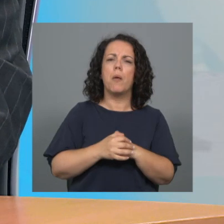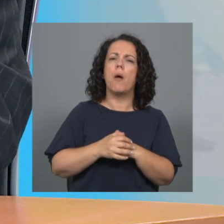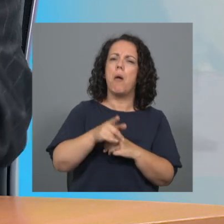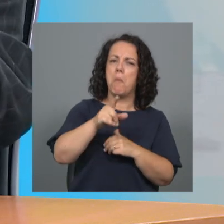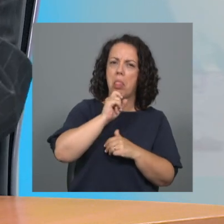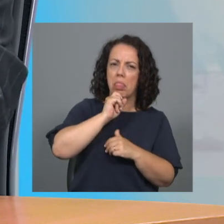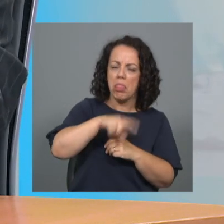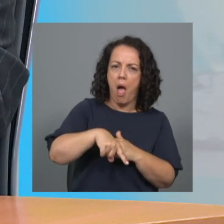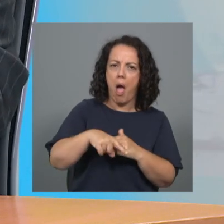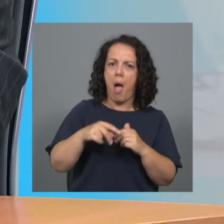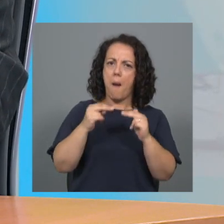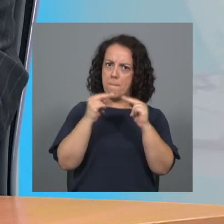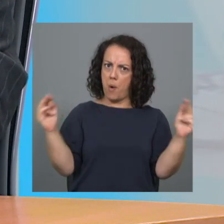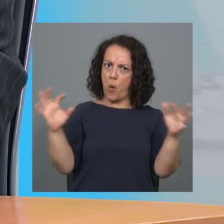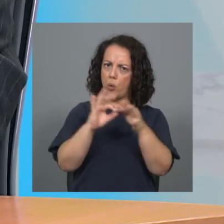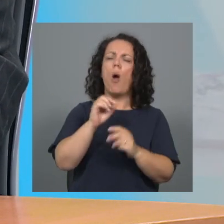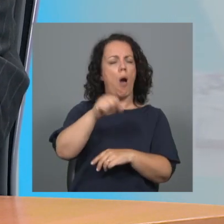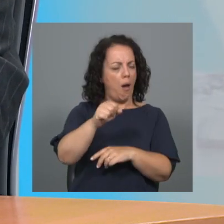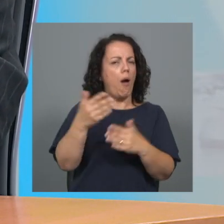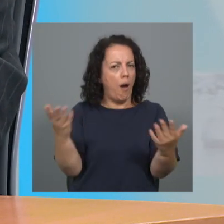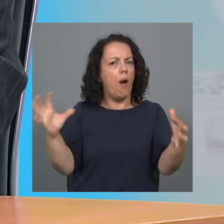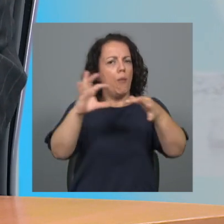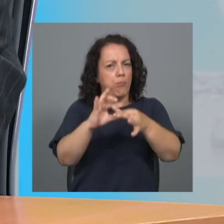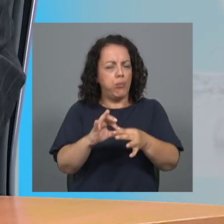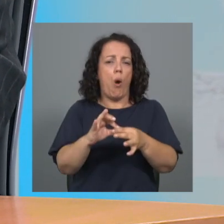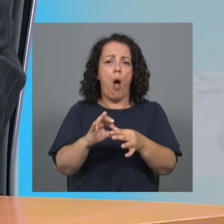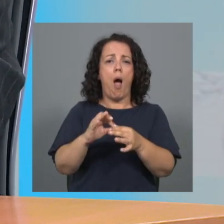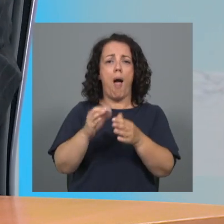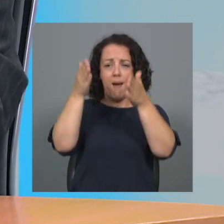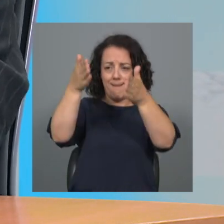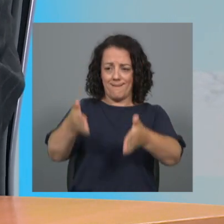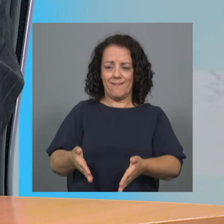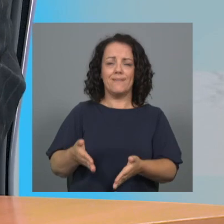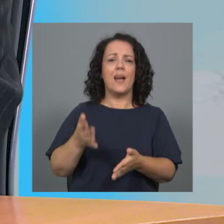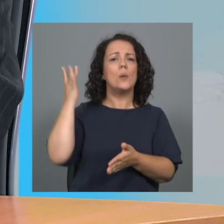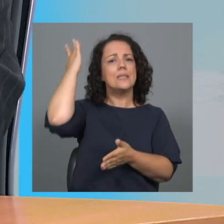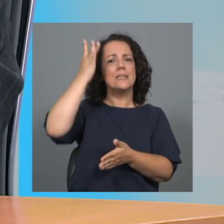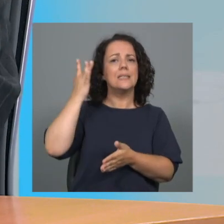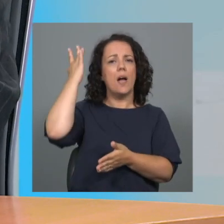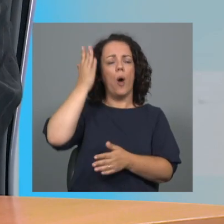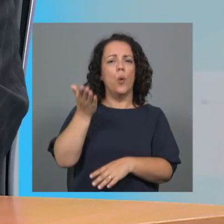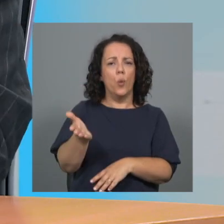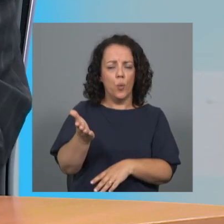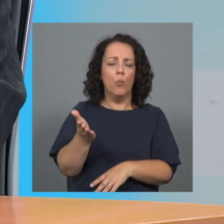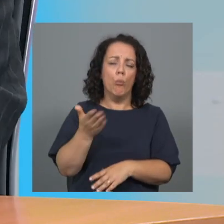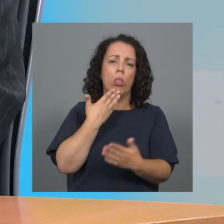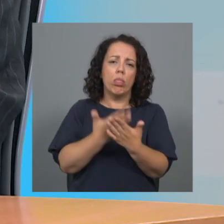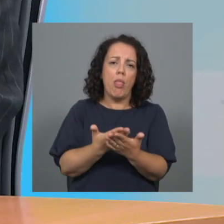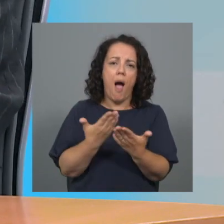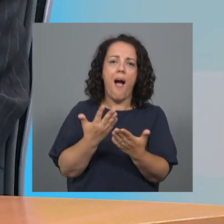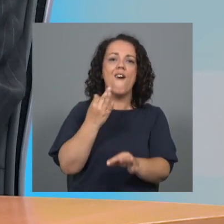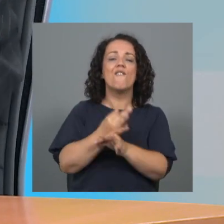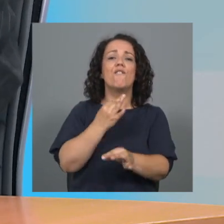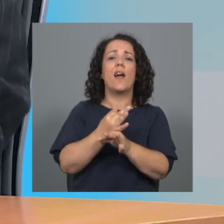criar pontos de interessantes, não é? Pode criar pontos interessantes e São João é certamente uma figura que ajuda a criar pontos. As festas